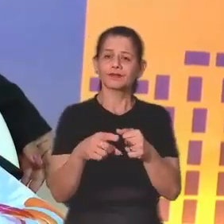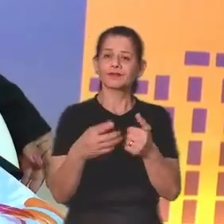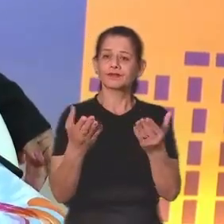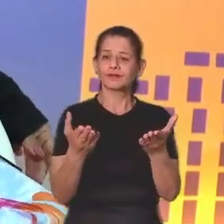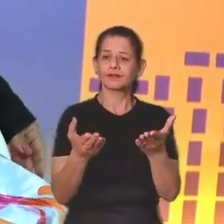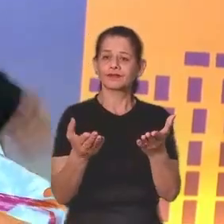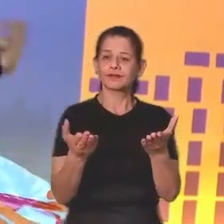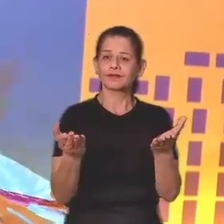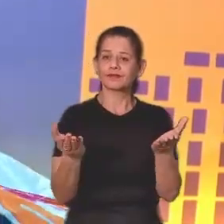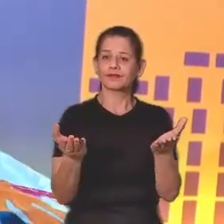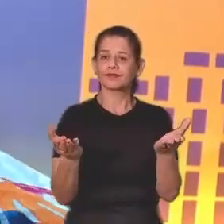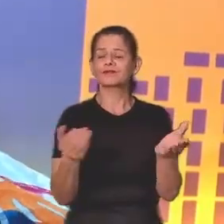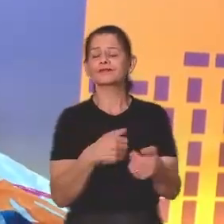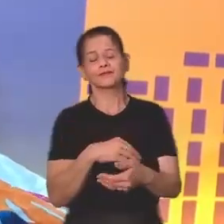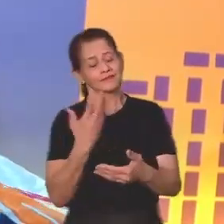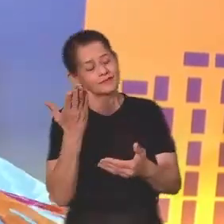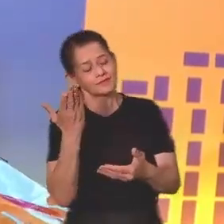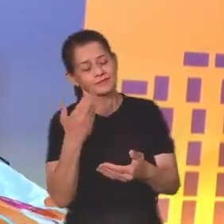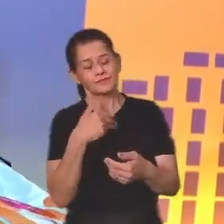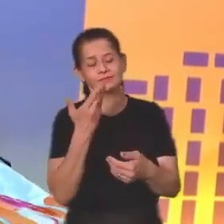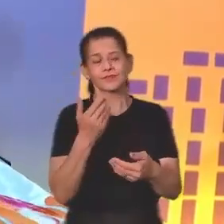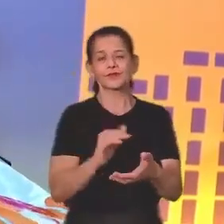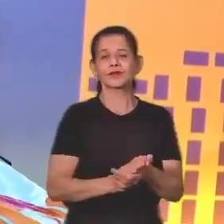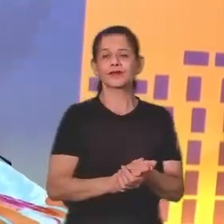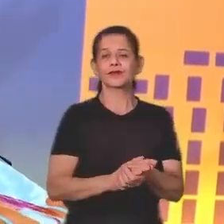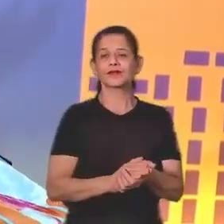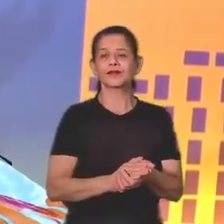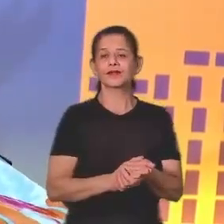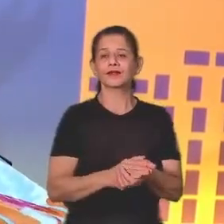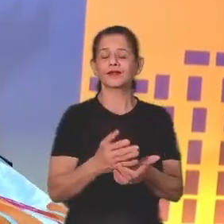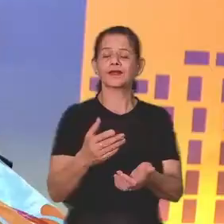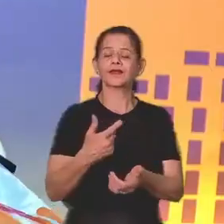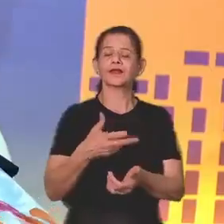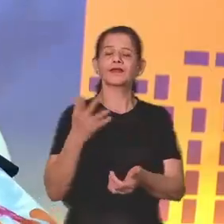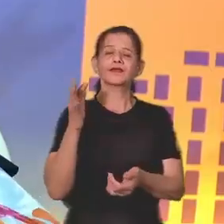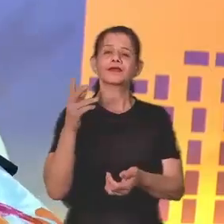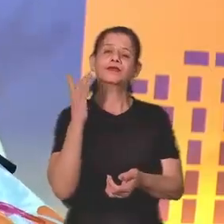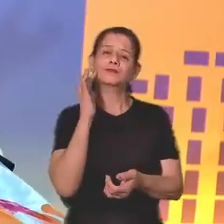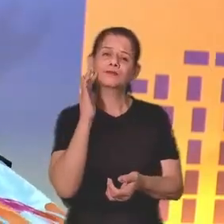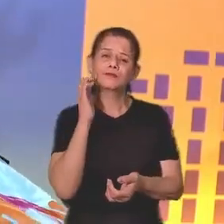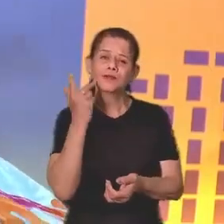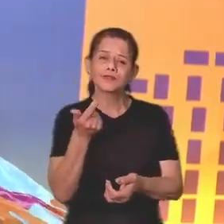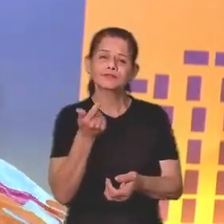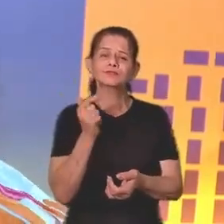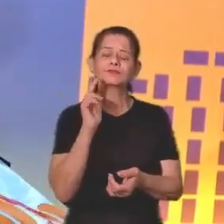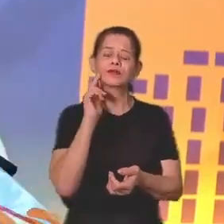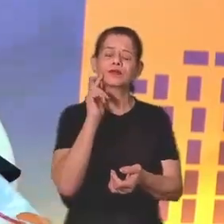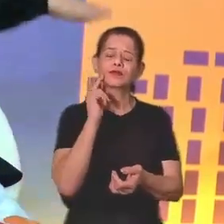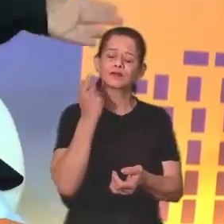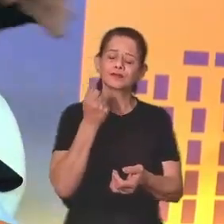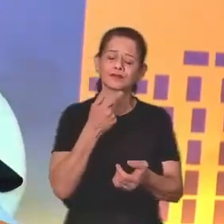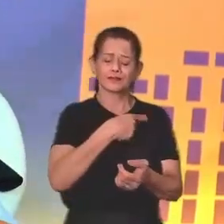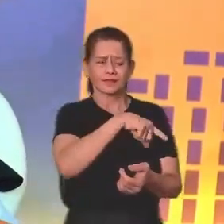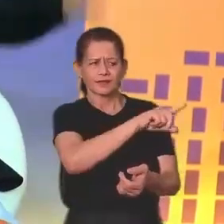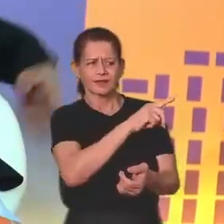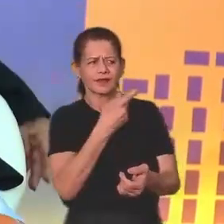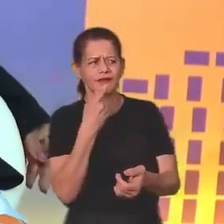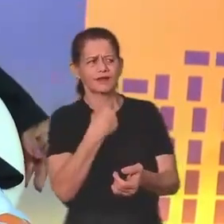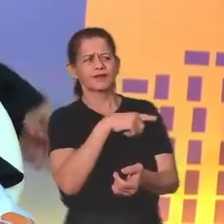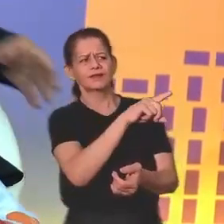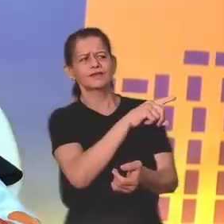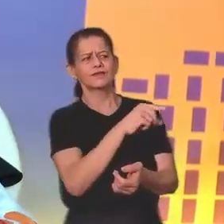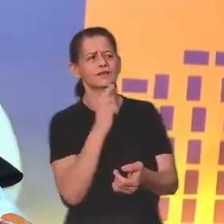almoçamos. Eu peguei e falei, seu Iracema, você viu? Ela achou assim, é impossível Falou assim, aquela dona ali falar que